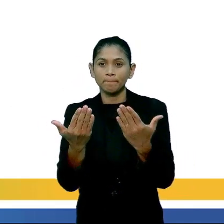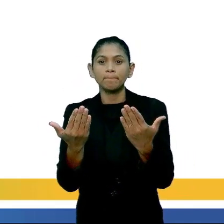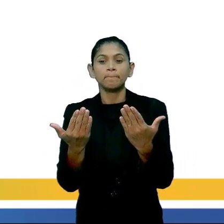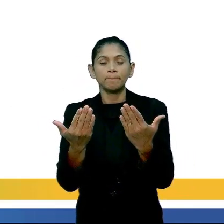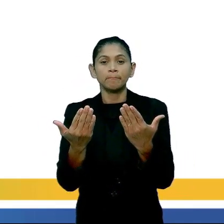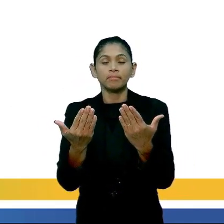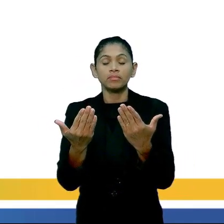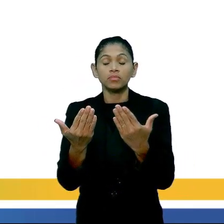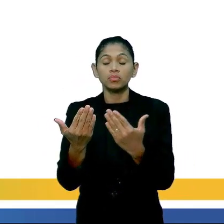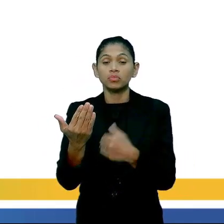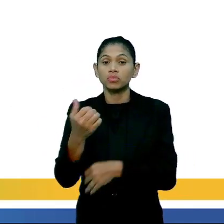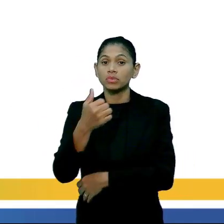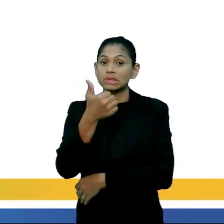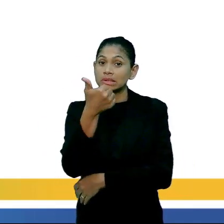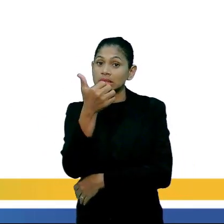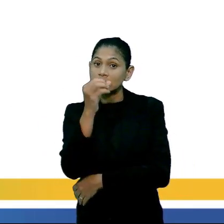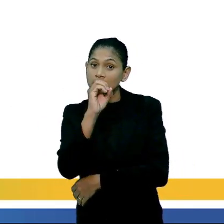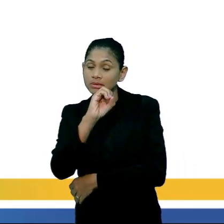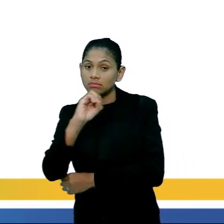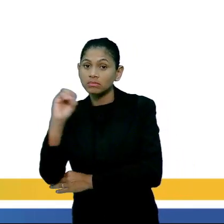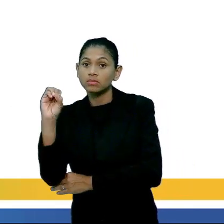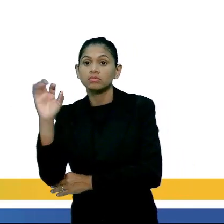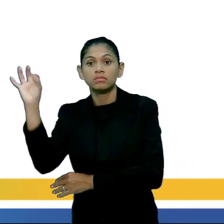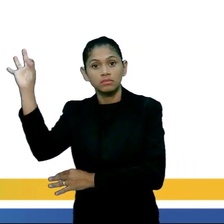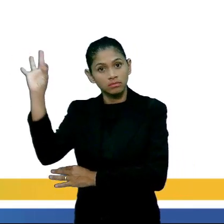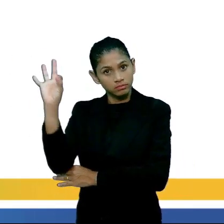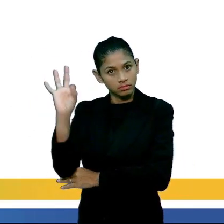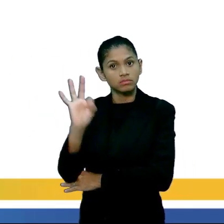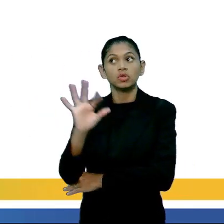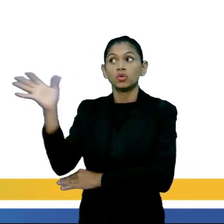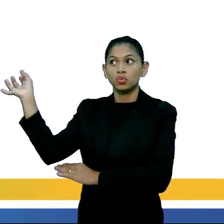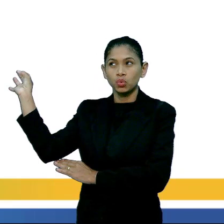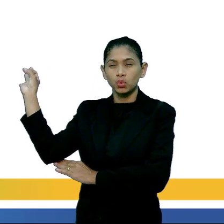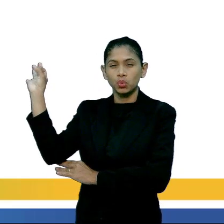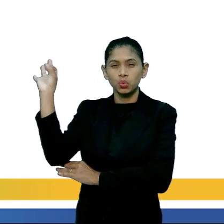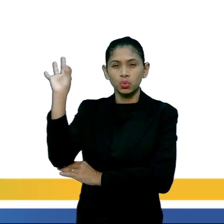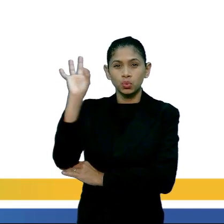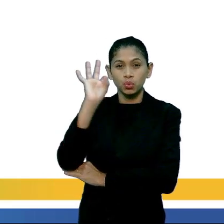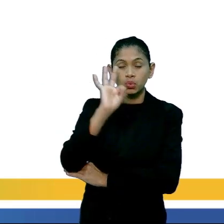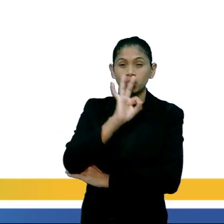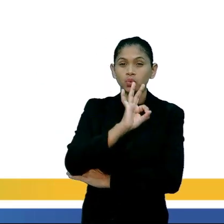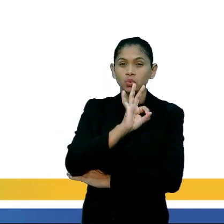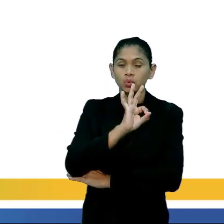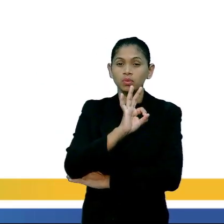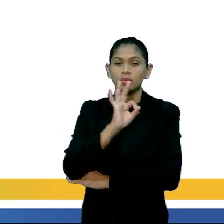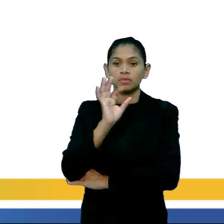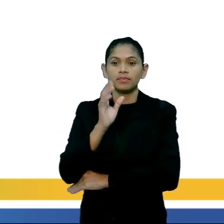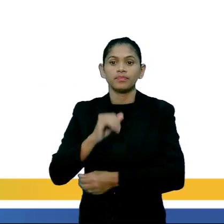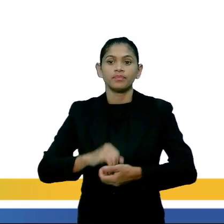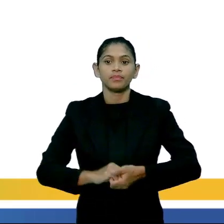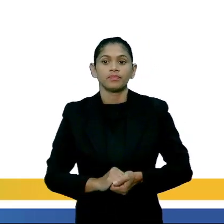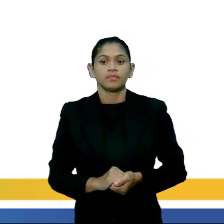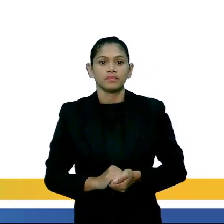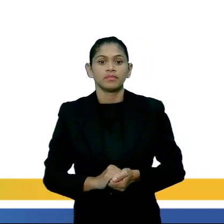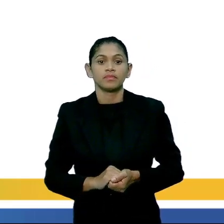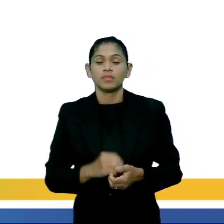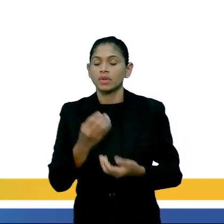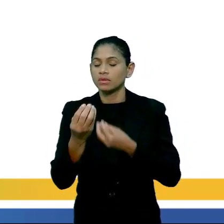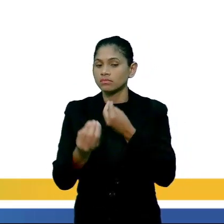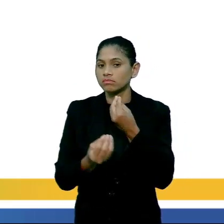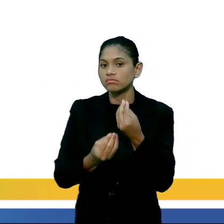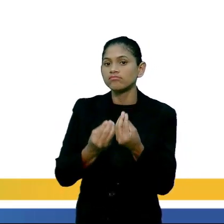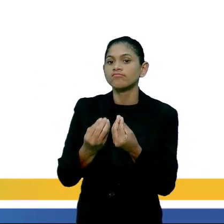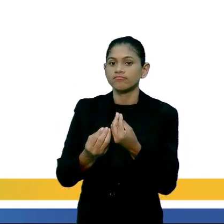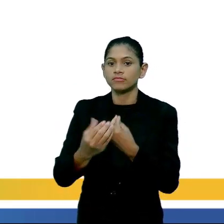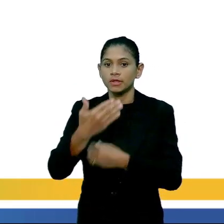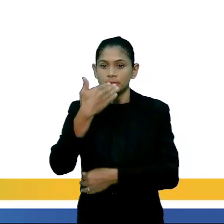Sol passando, ok? Como sabemos que, quando o Sol está na posição pedida, a iluminação é de metade